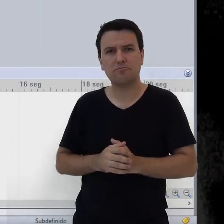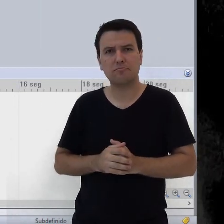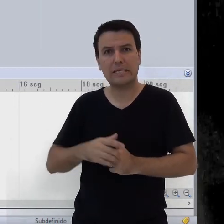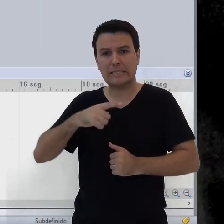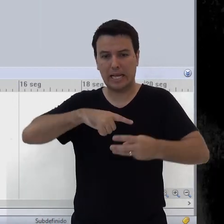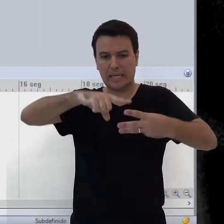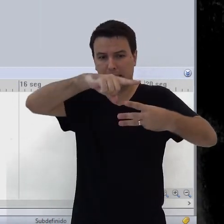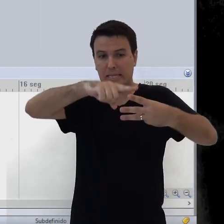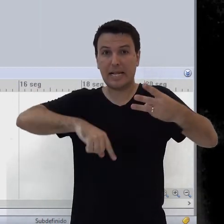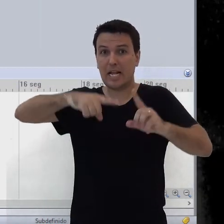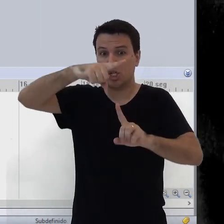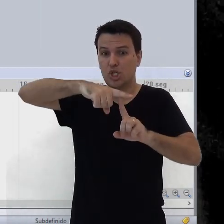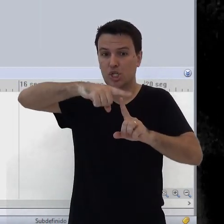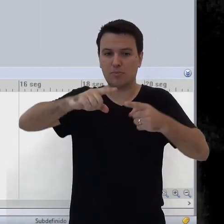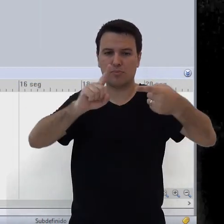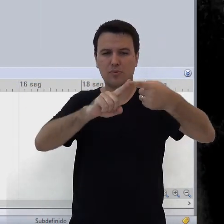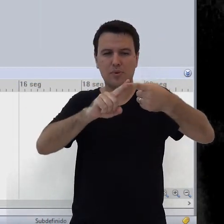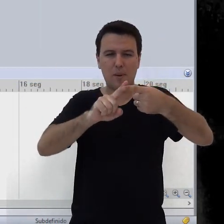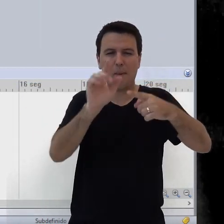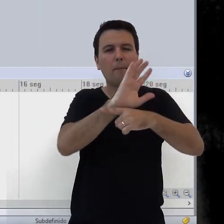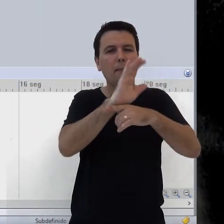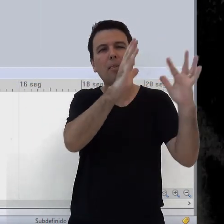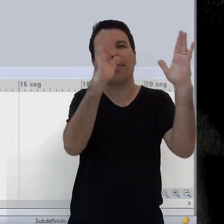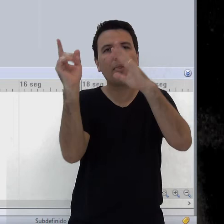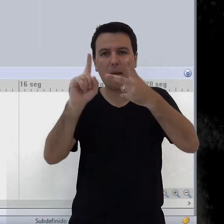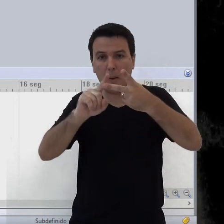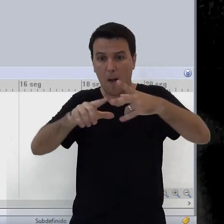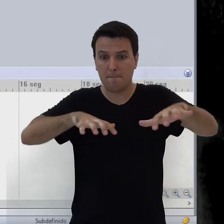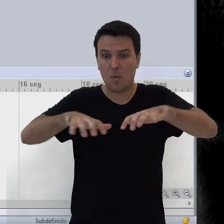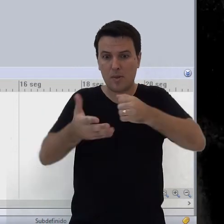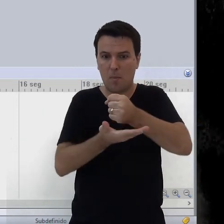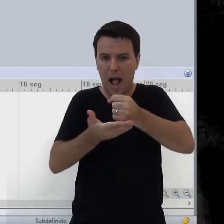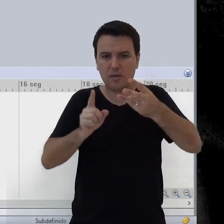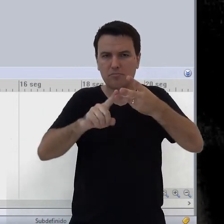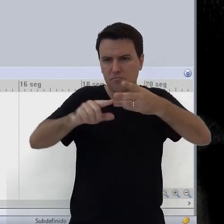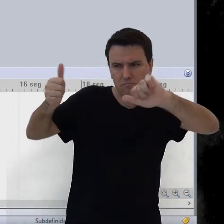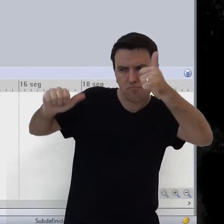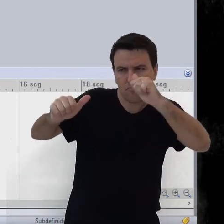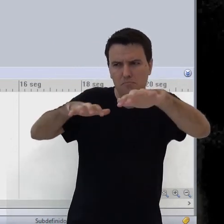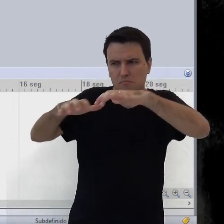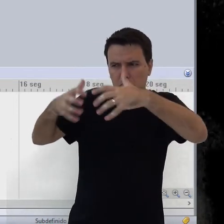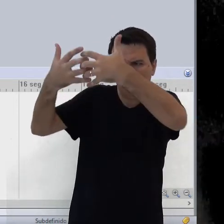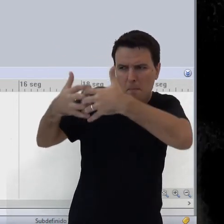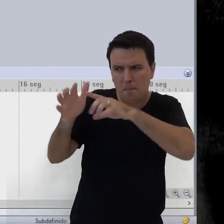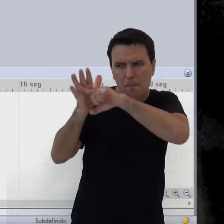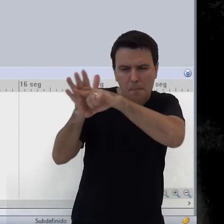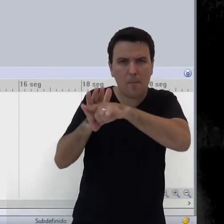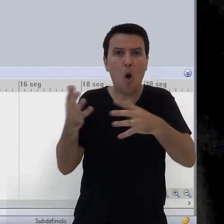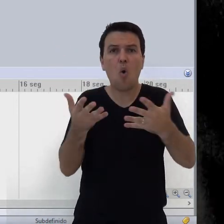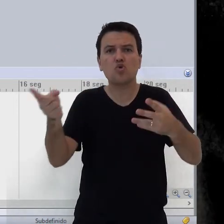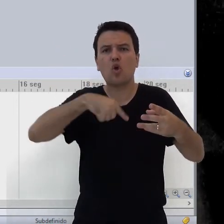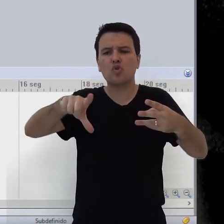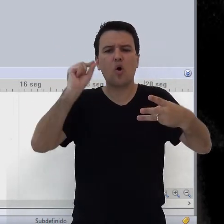praticamente 3 tipos de estudo de movimento: animação, movimento básico e análise de movimento. Nós vamos fazer hoje um